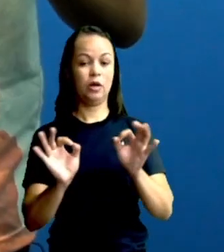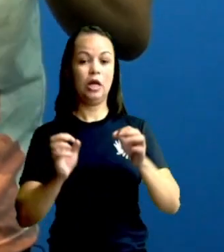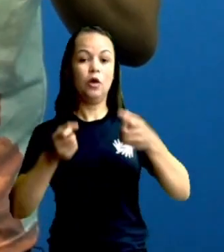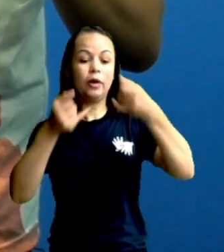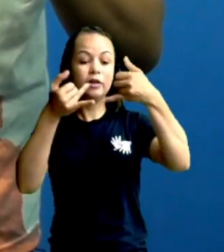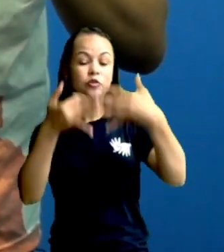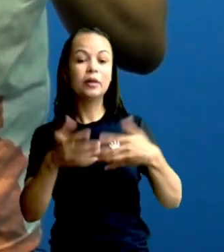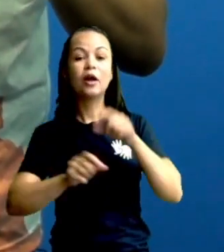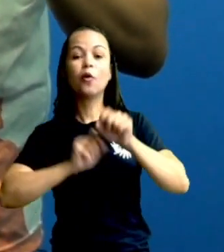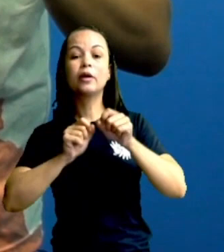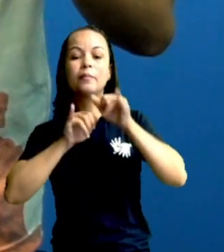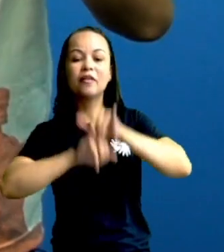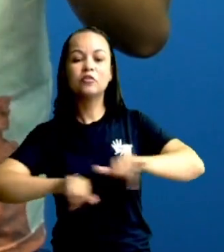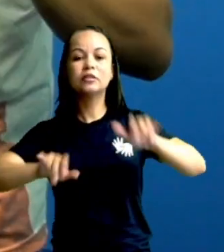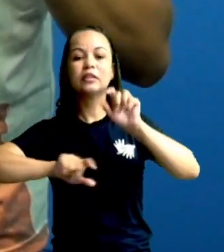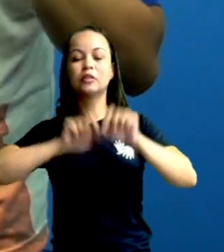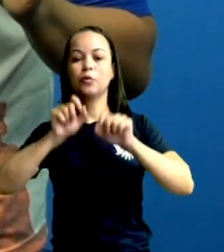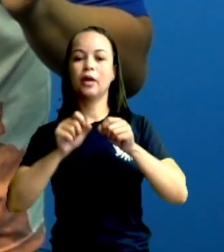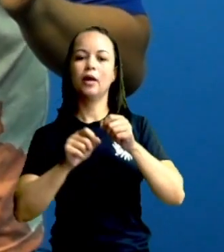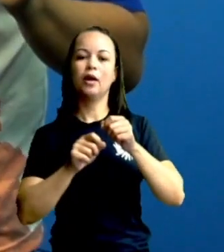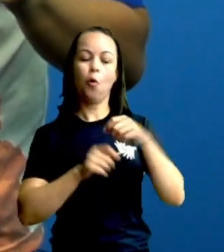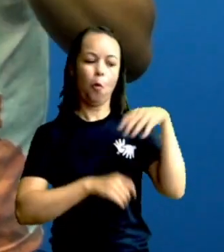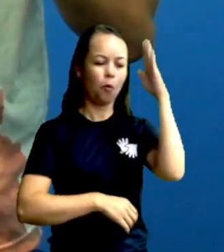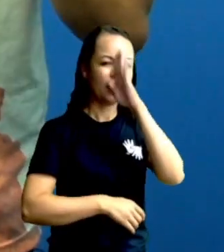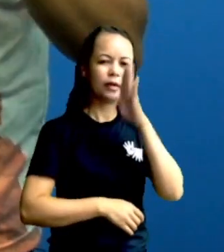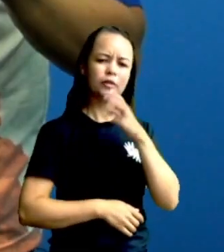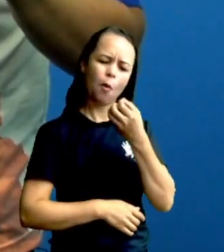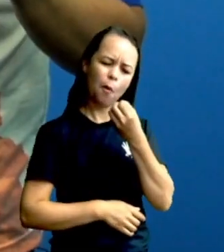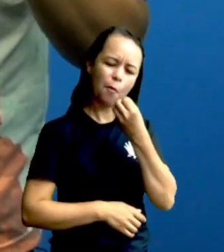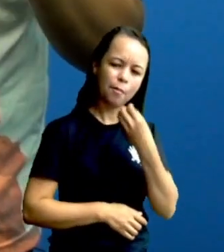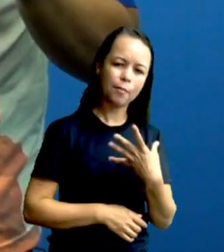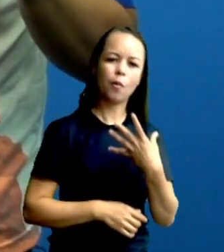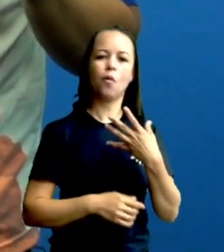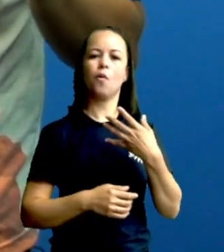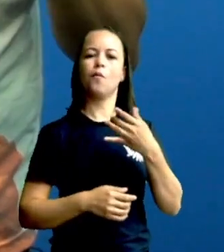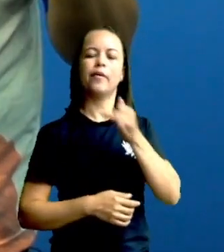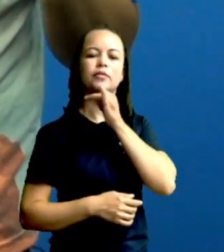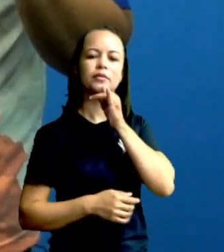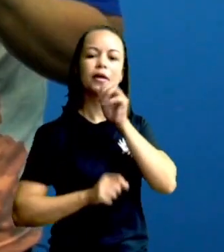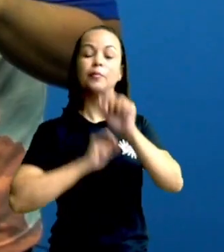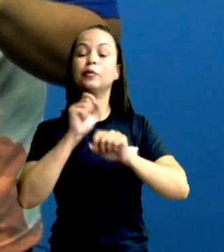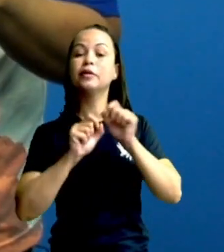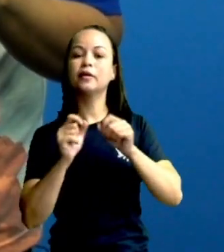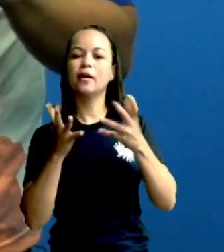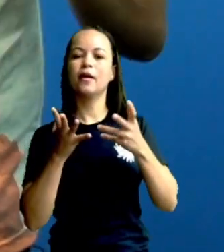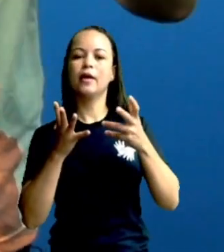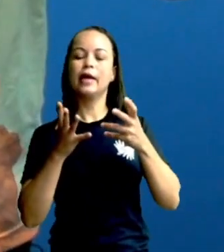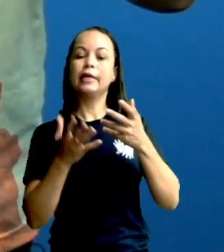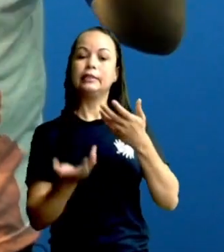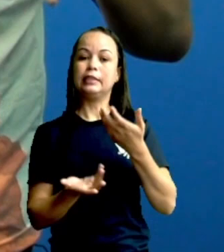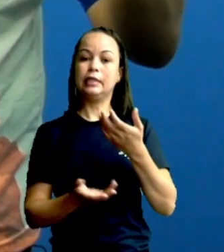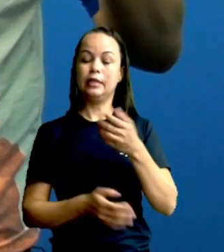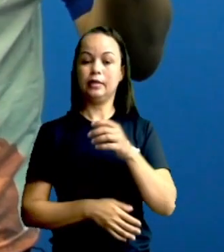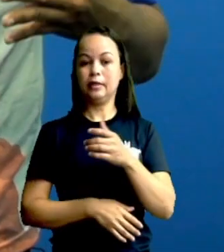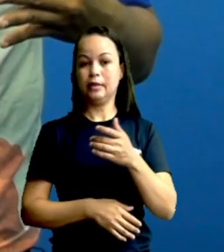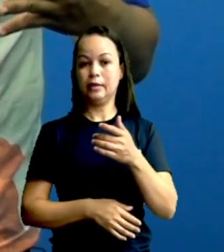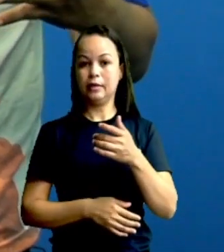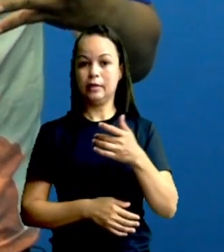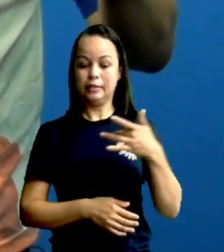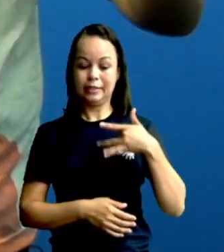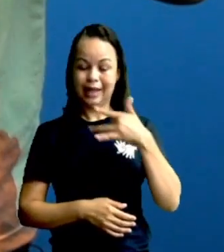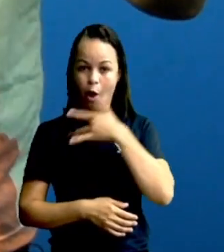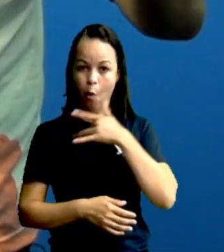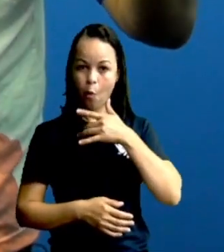você é que o Brasil ainda continua sendo um bom exemplo de políticas públicas, de saúde pública, que com